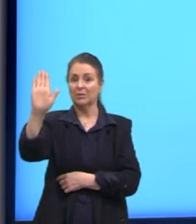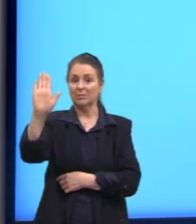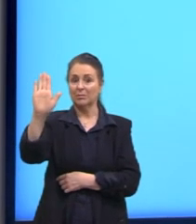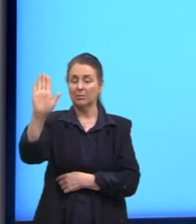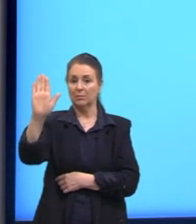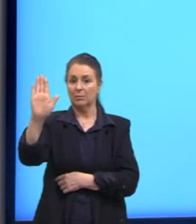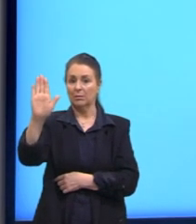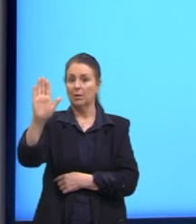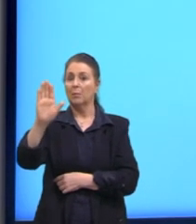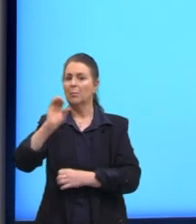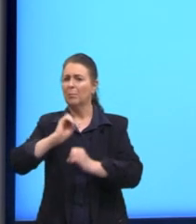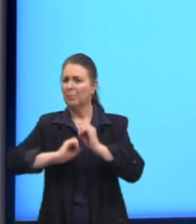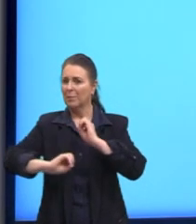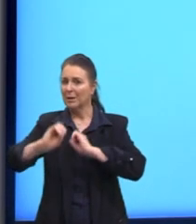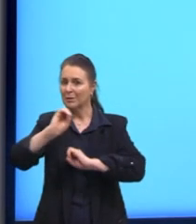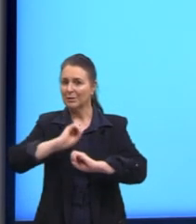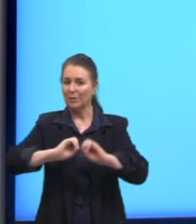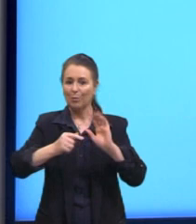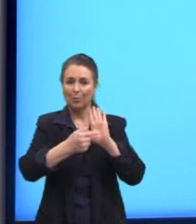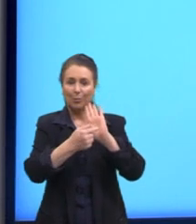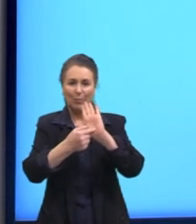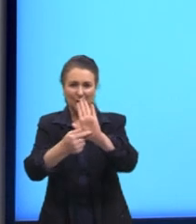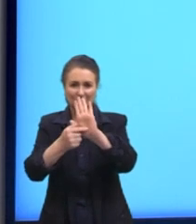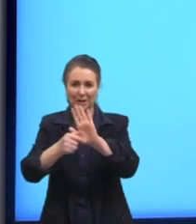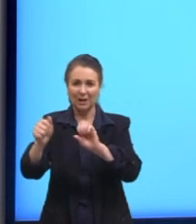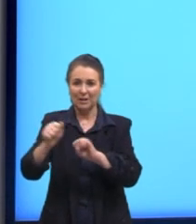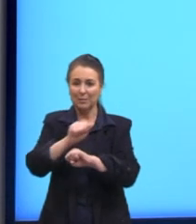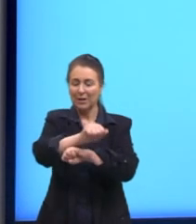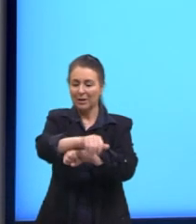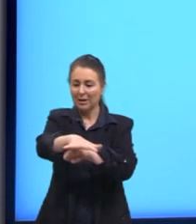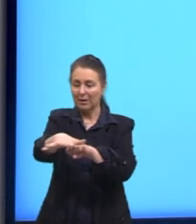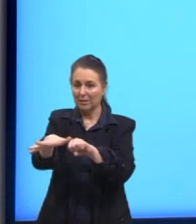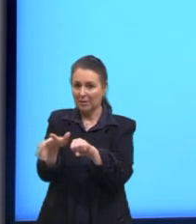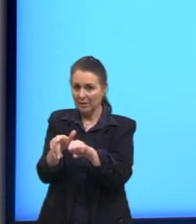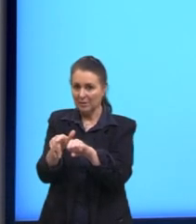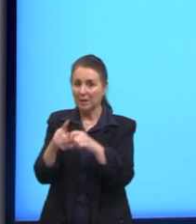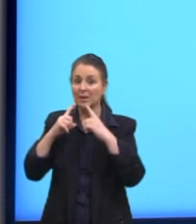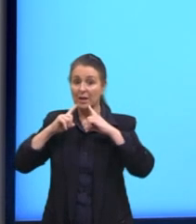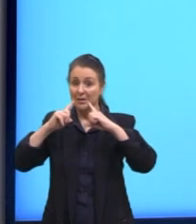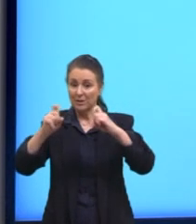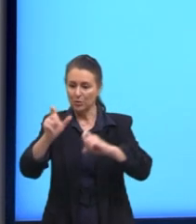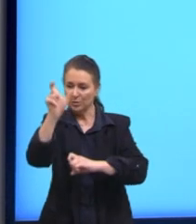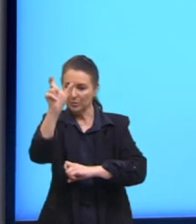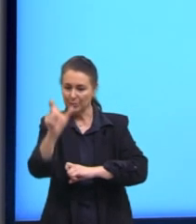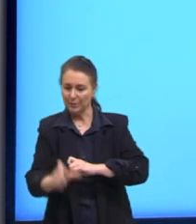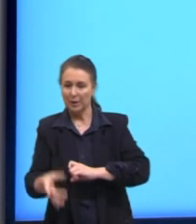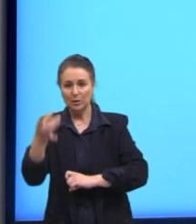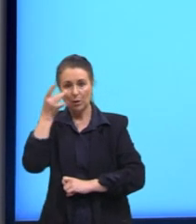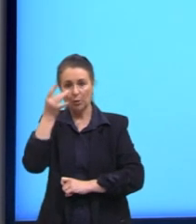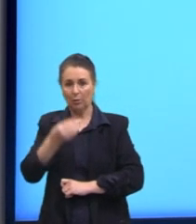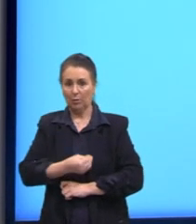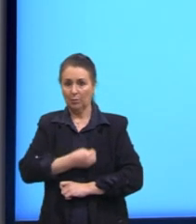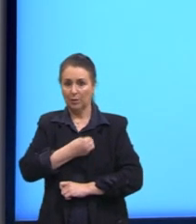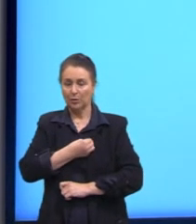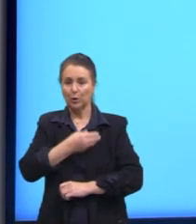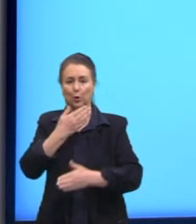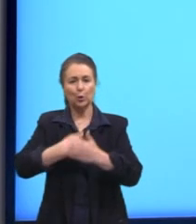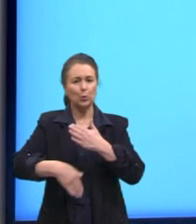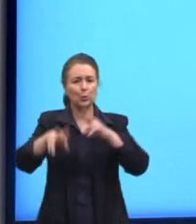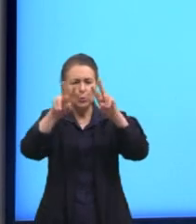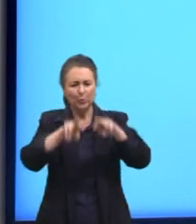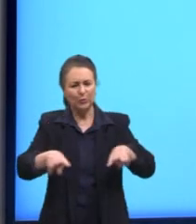orientação transmitida pela imprensa e nem mesmo as críticas dadas pessoalmente, tudo seria feito virtualmente